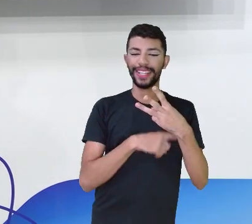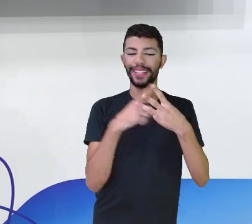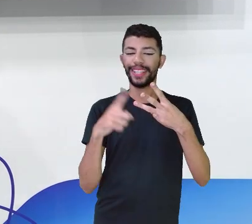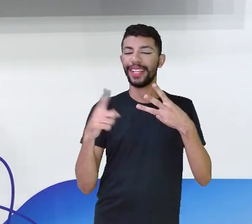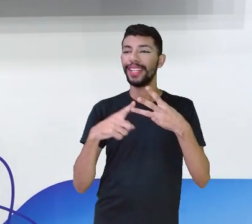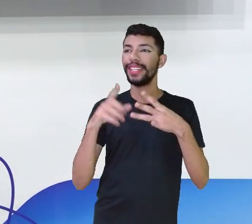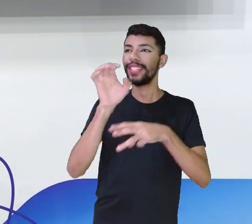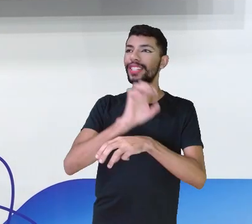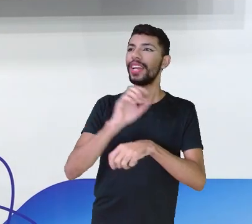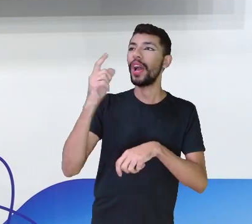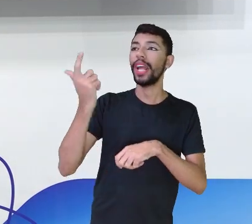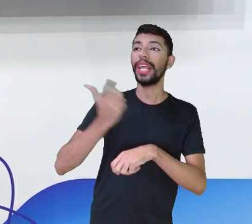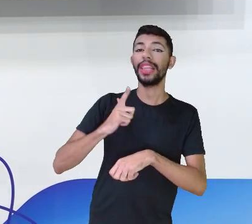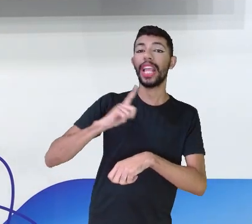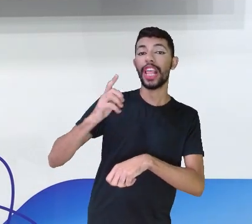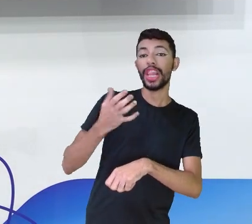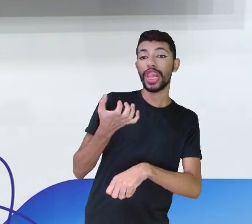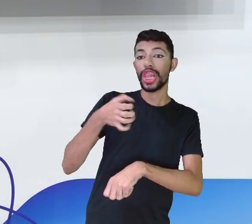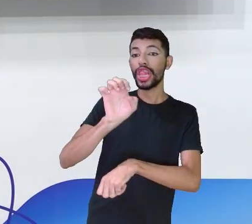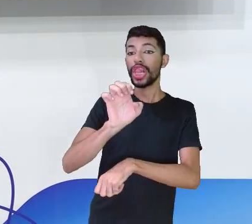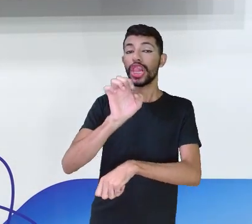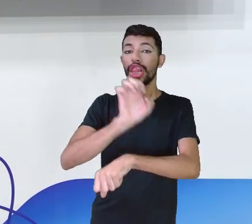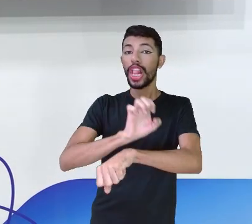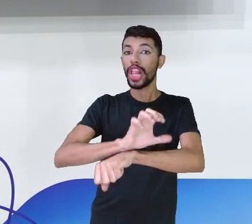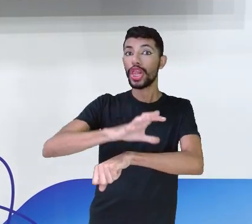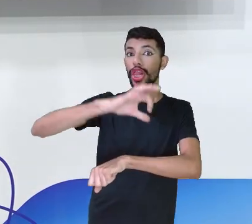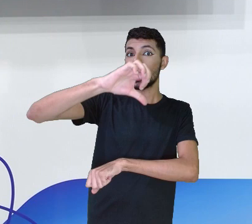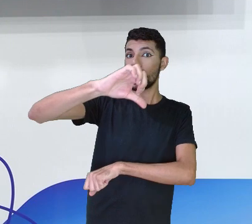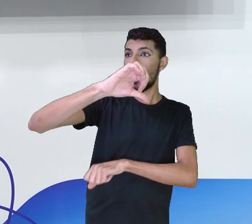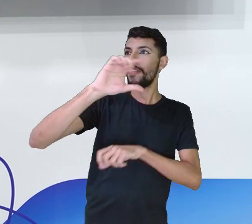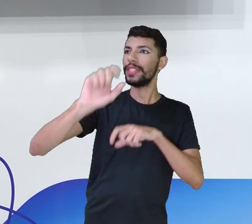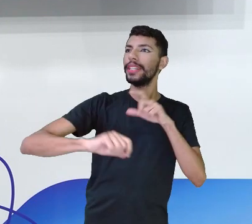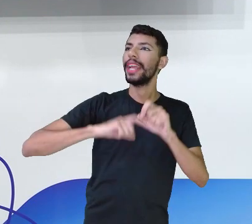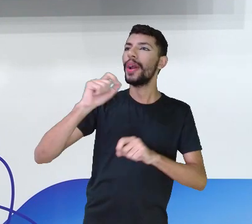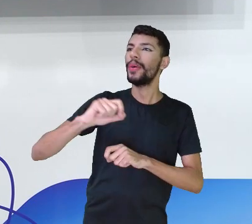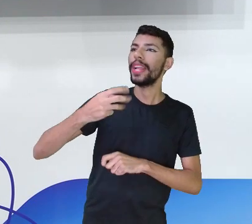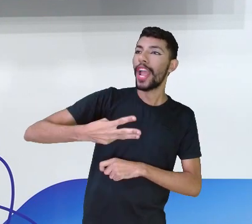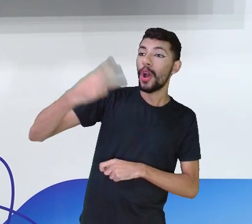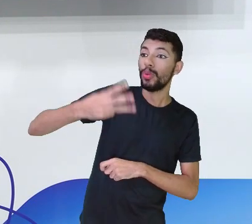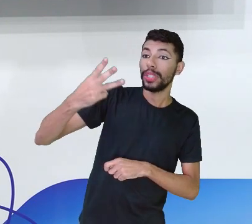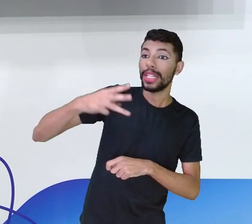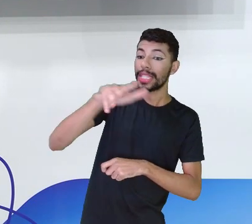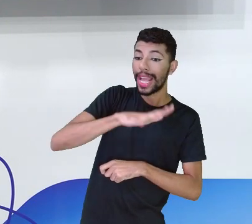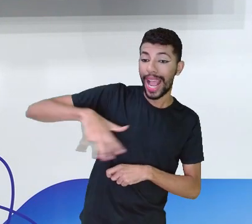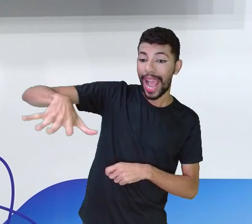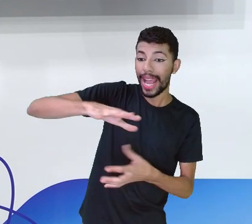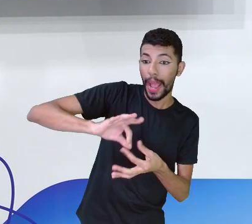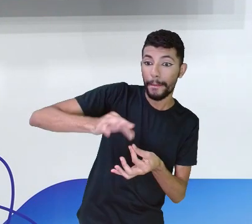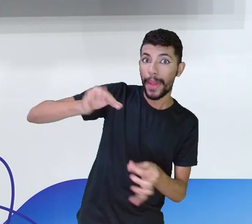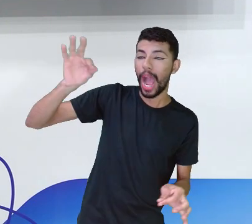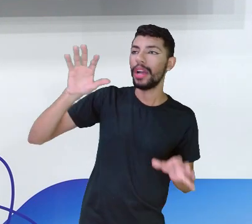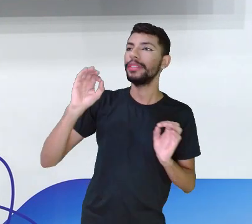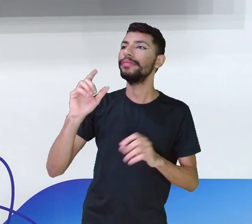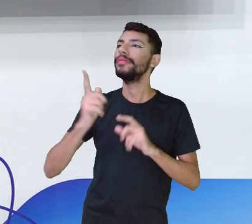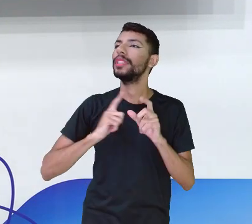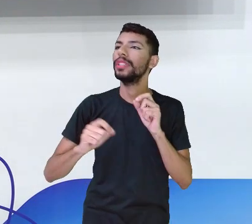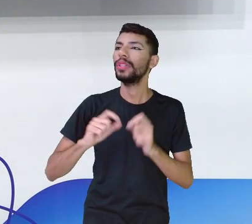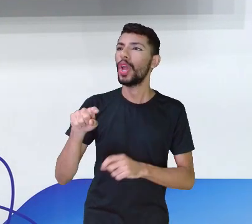composta por 9 estados e é a terceira maior do Brasil, com uma área de